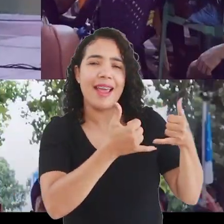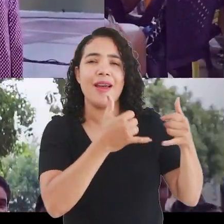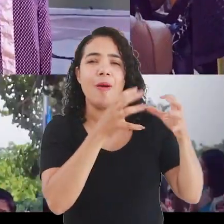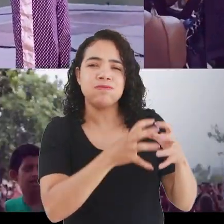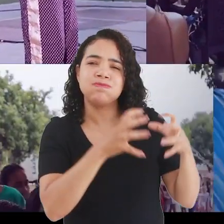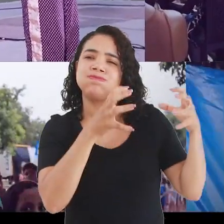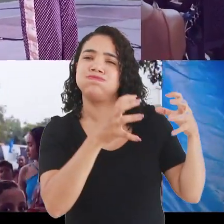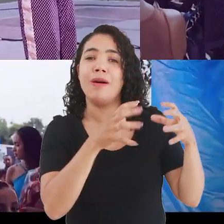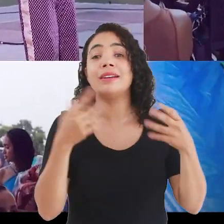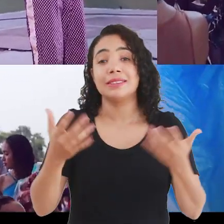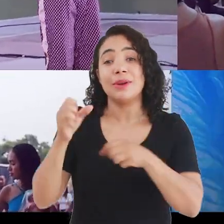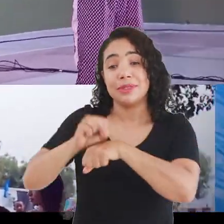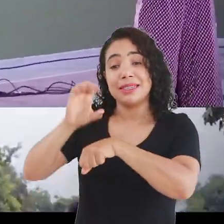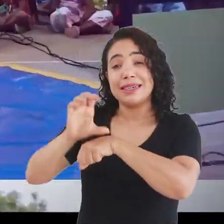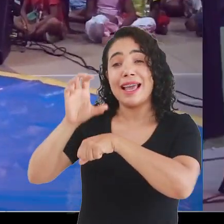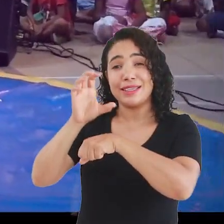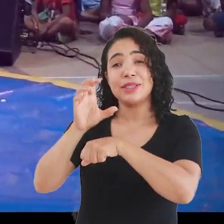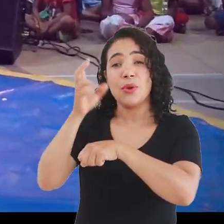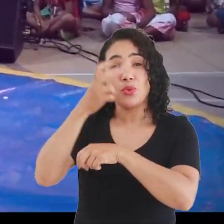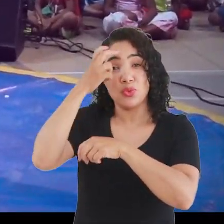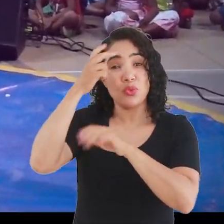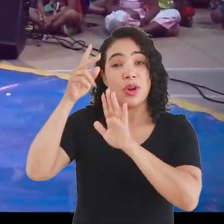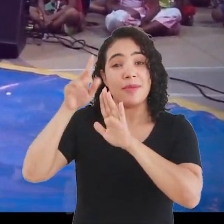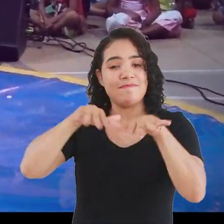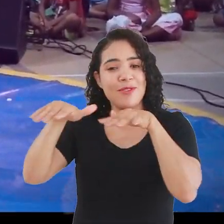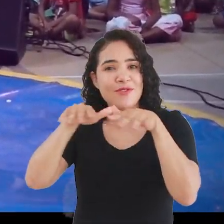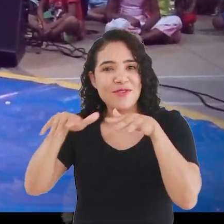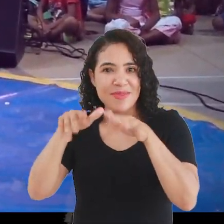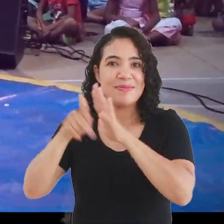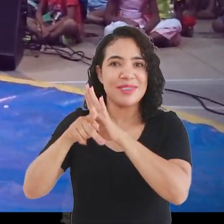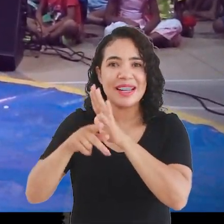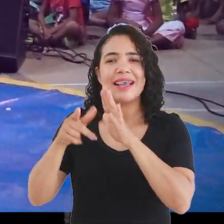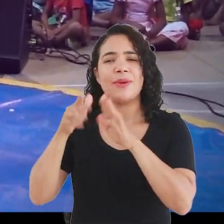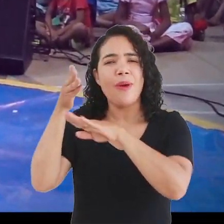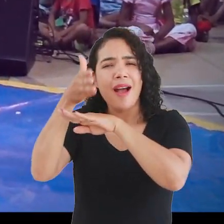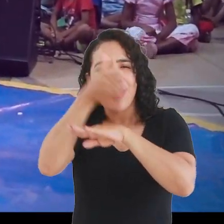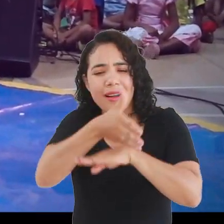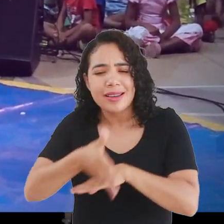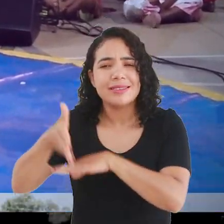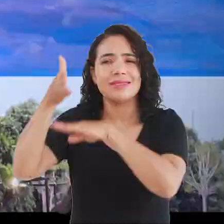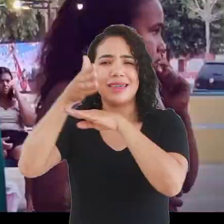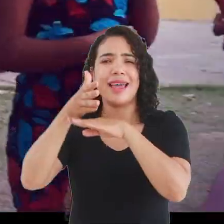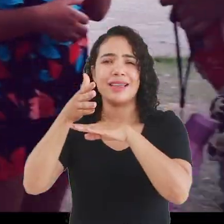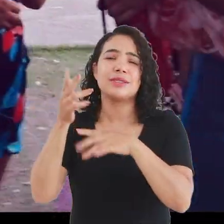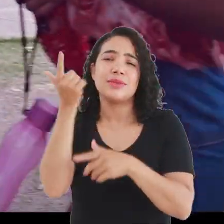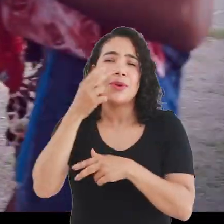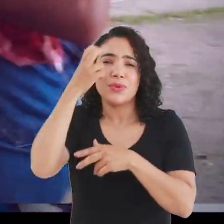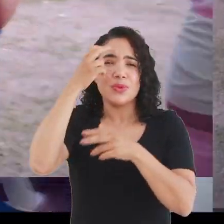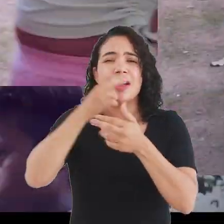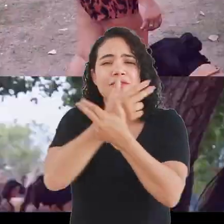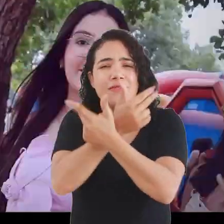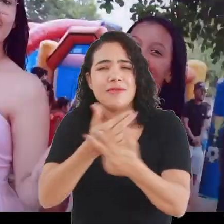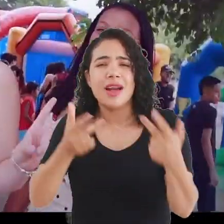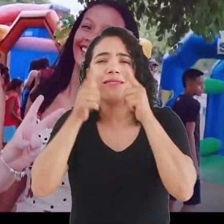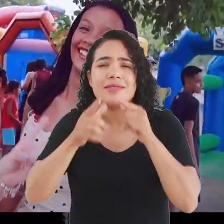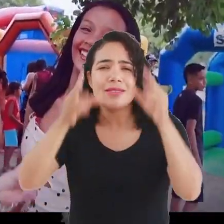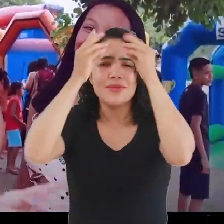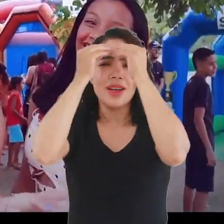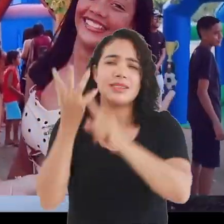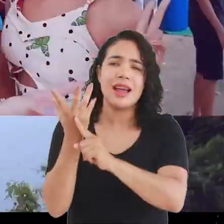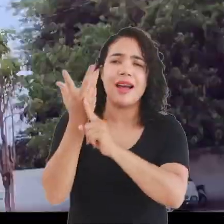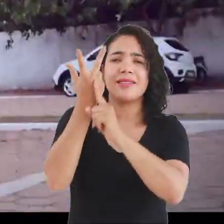O projeto Sesc Cultura em Movimento busca incentivar o acesso à cultura por meio de diferentes linguagens